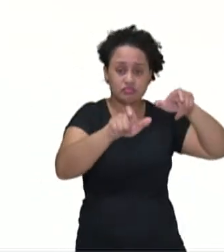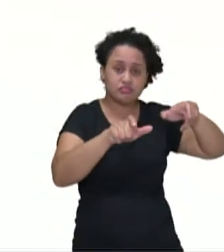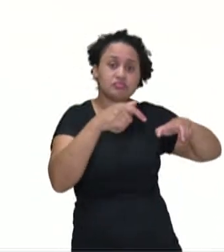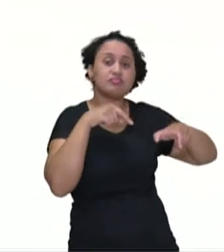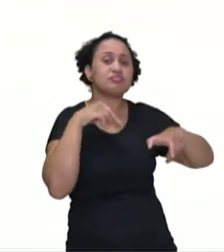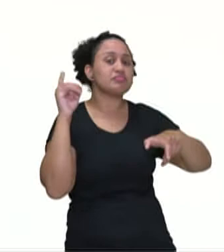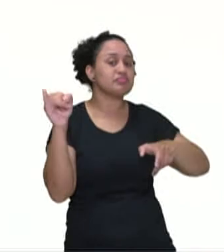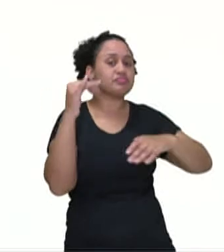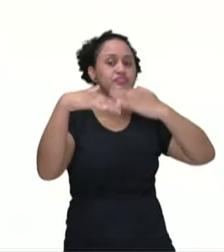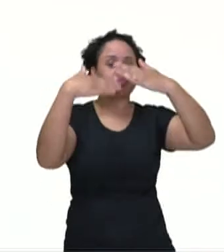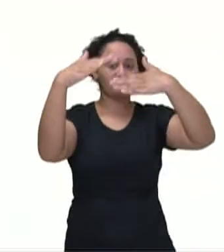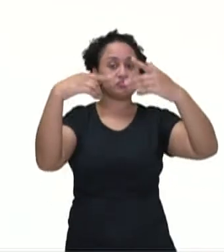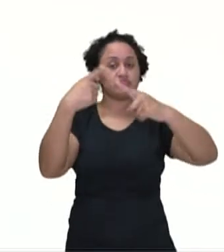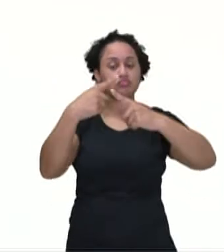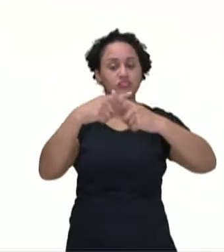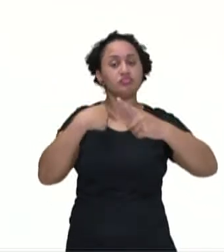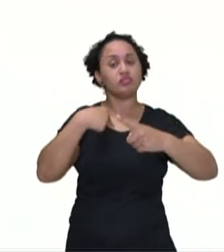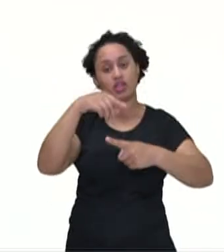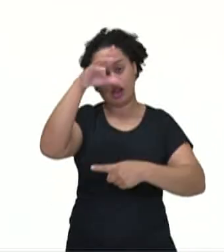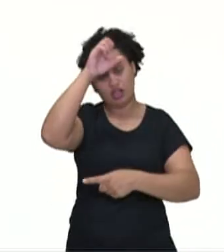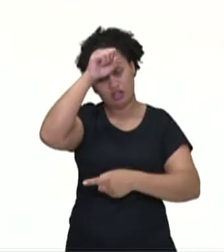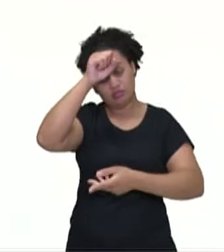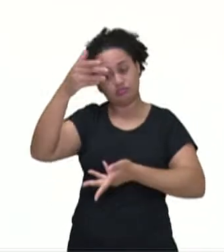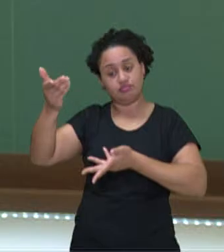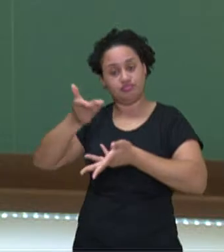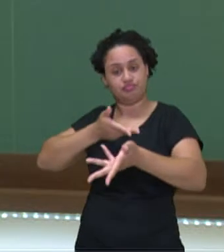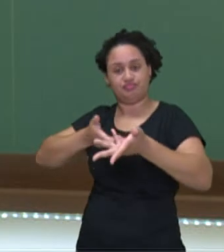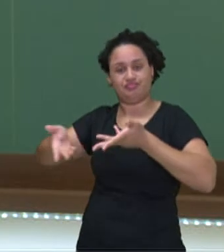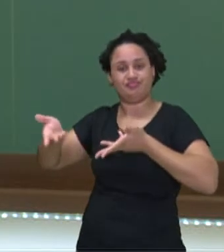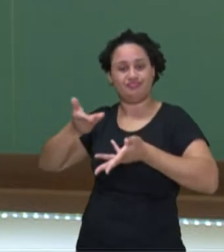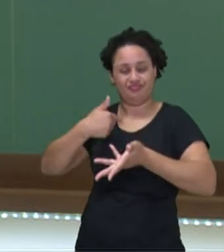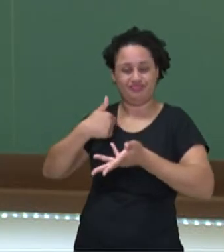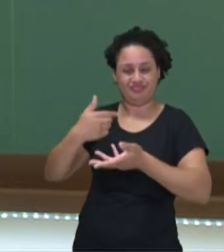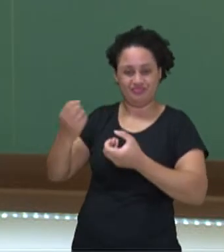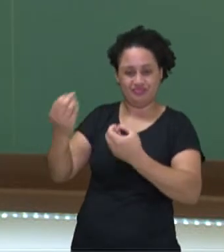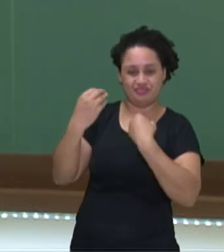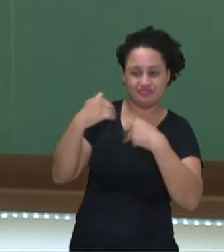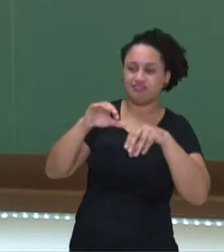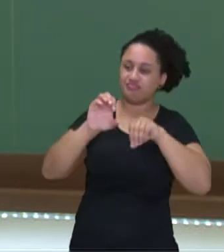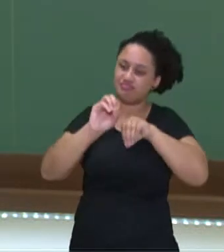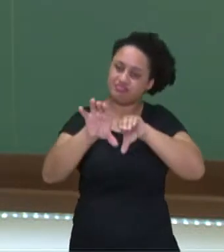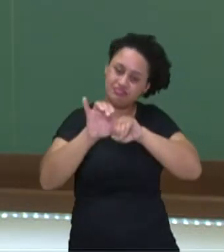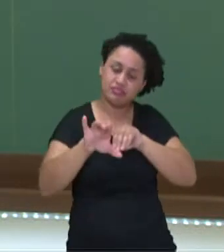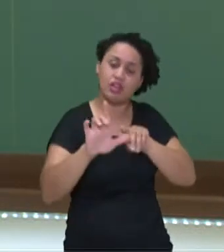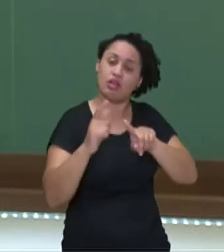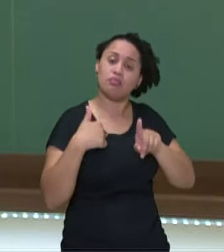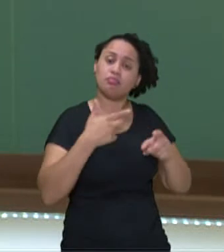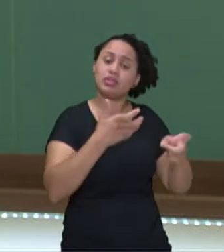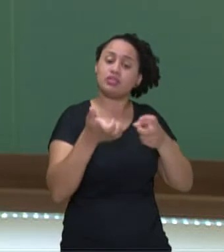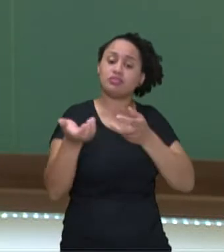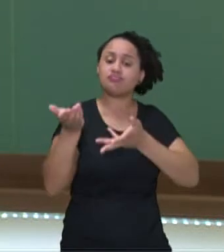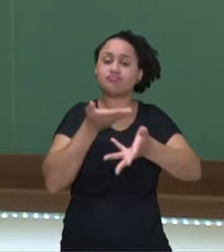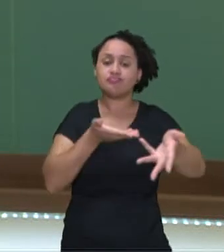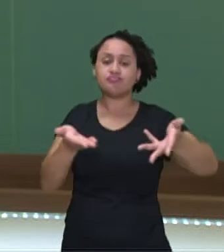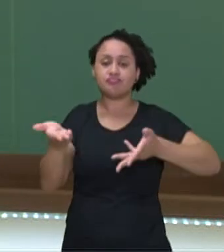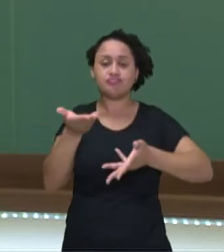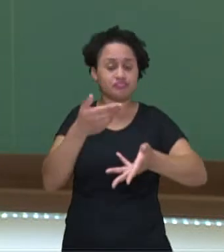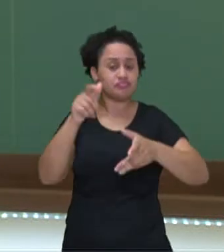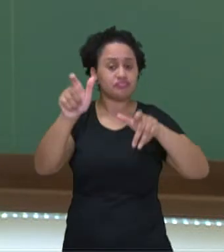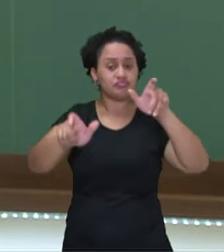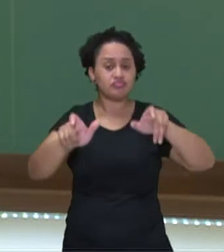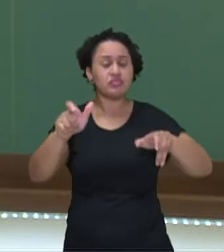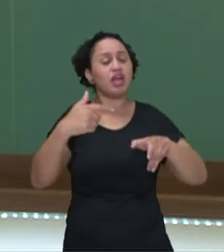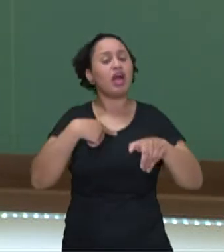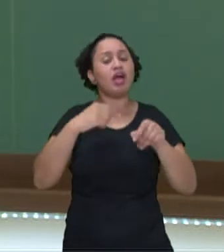indivíduos, uma vez que aprendemos uns com os outros. Então, como nós vimos, a convivência humana é aquilo que nos